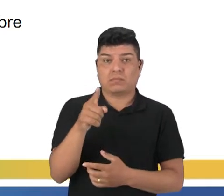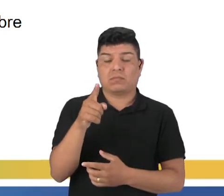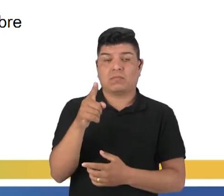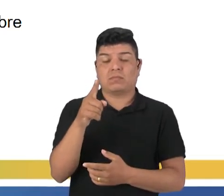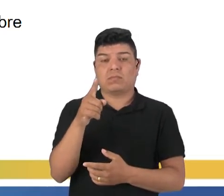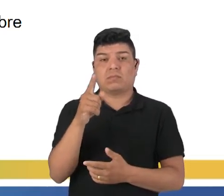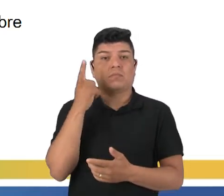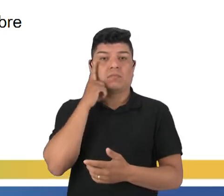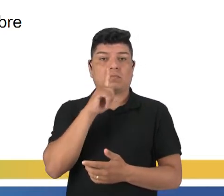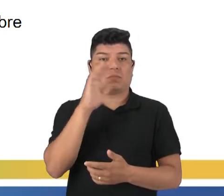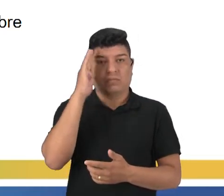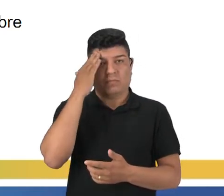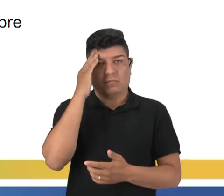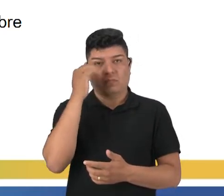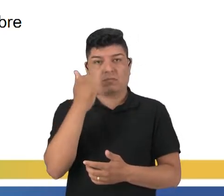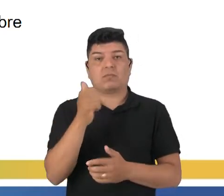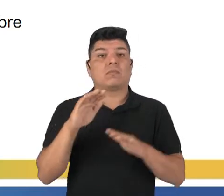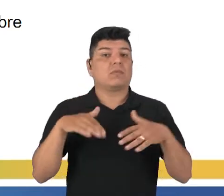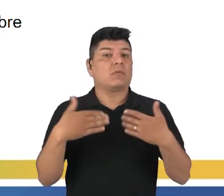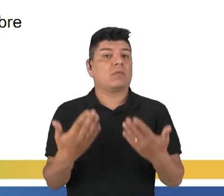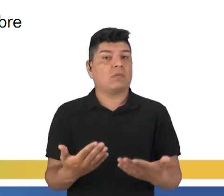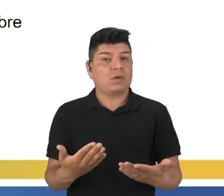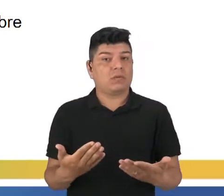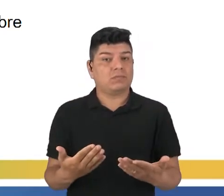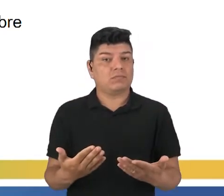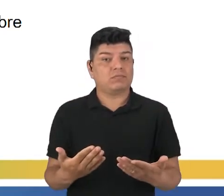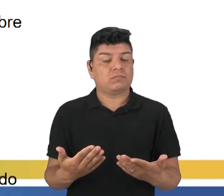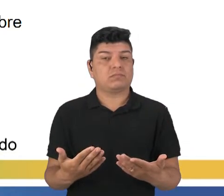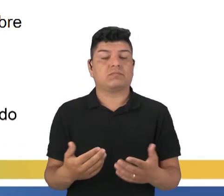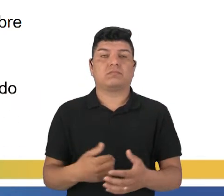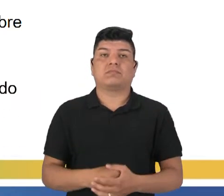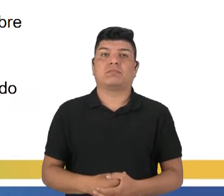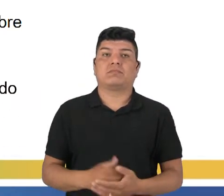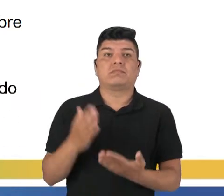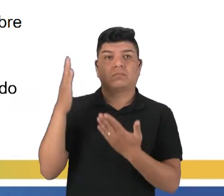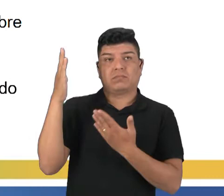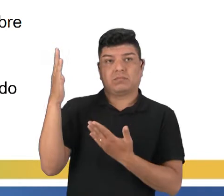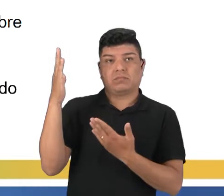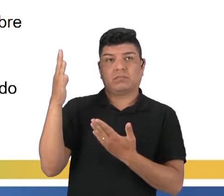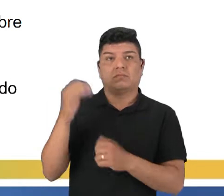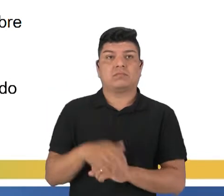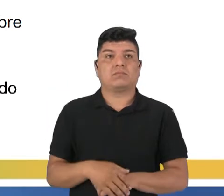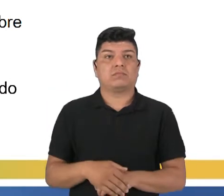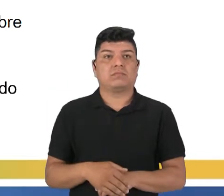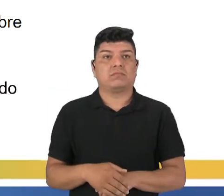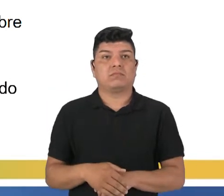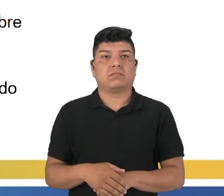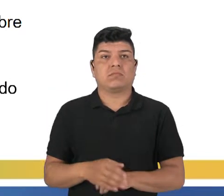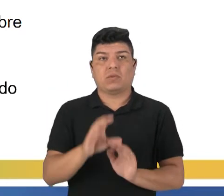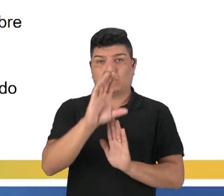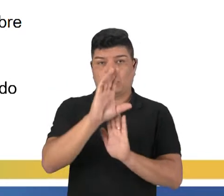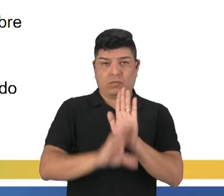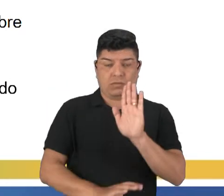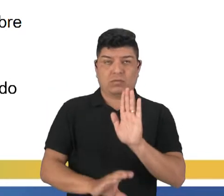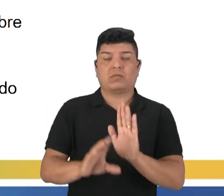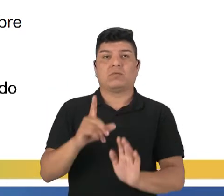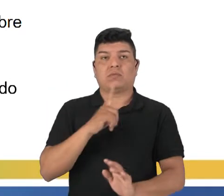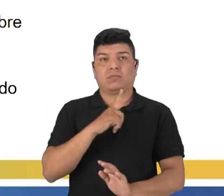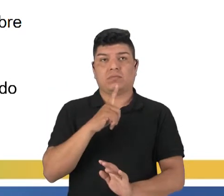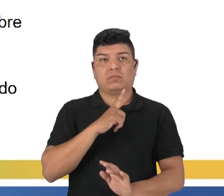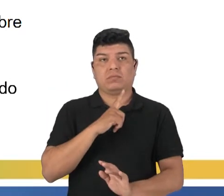você, né, consiga compreender. Então, quais são essas ferramentas, né? Esses recursos? Nós temos a